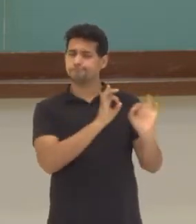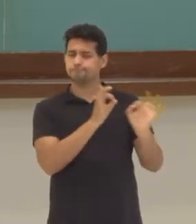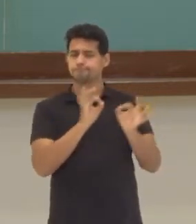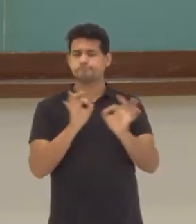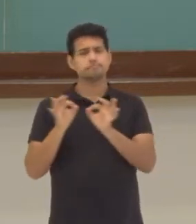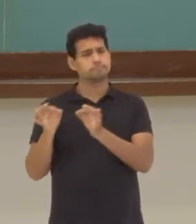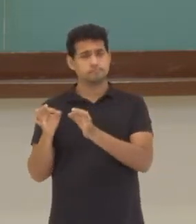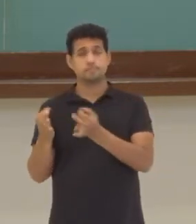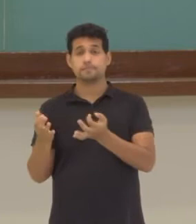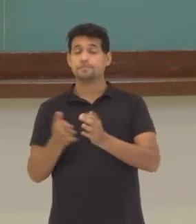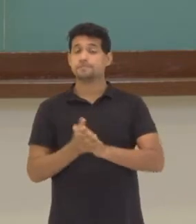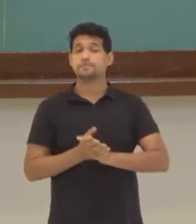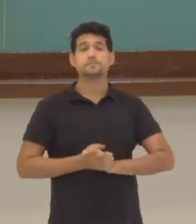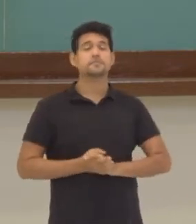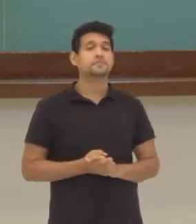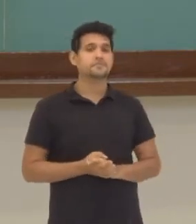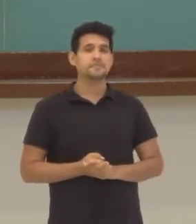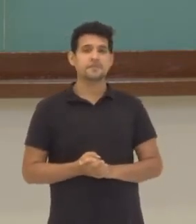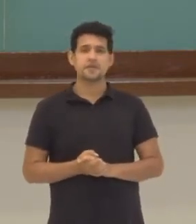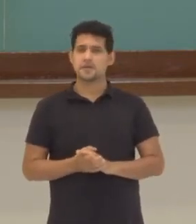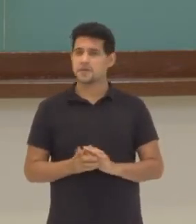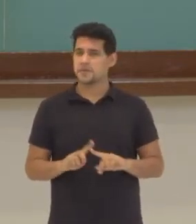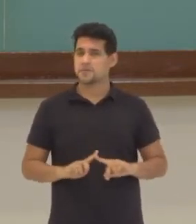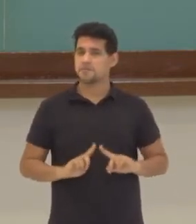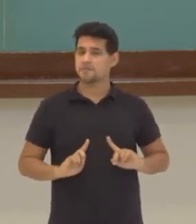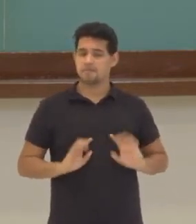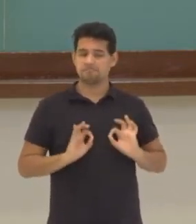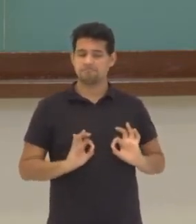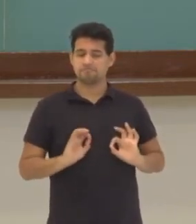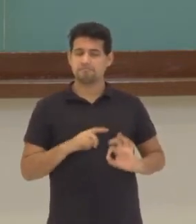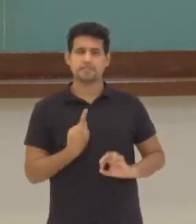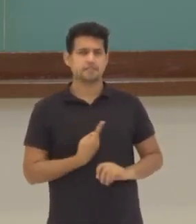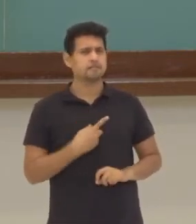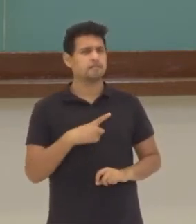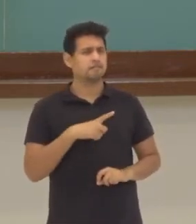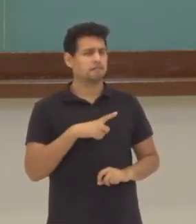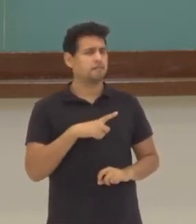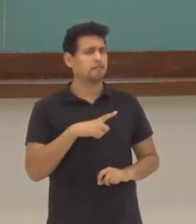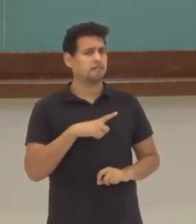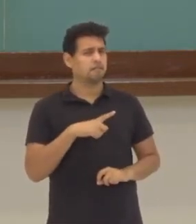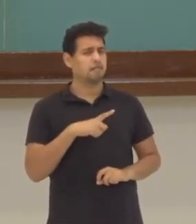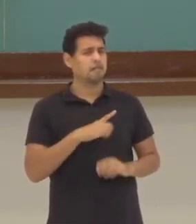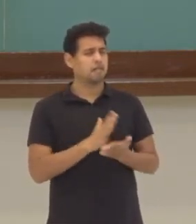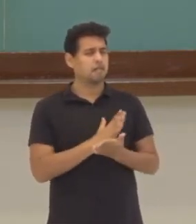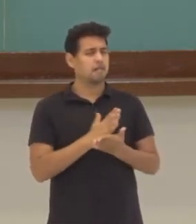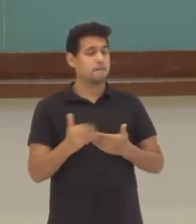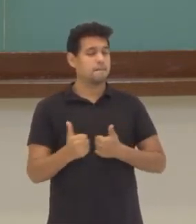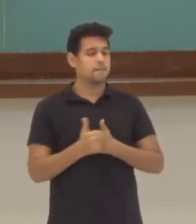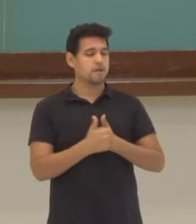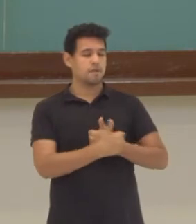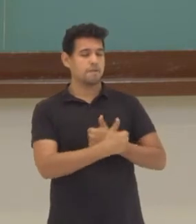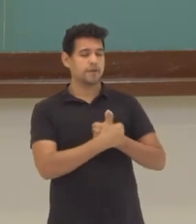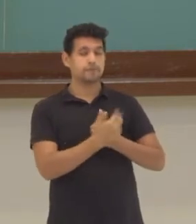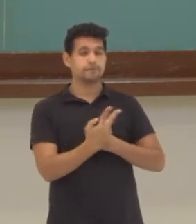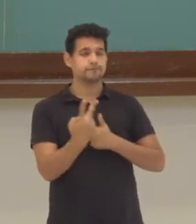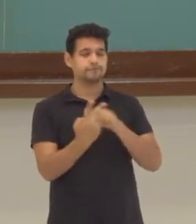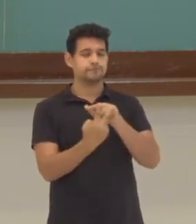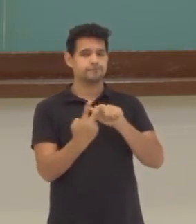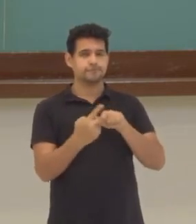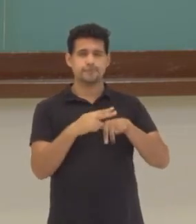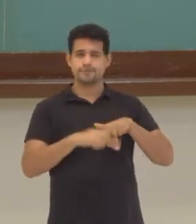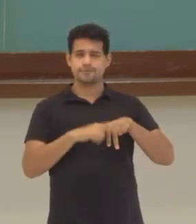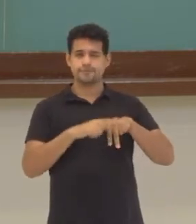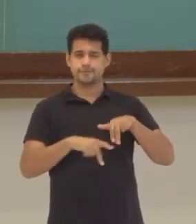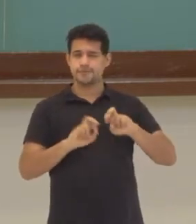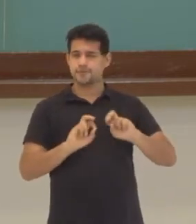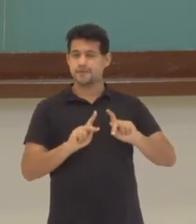corretos. Mas com certeza nós temos sim essa proximidade, digamos, entre os dois gêneros.